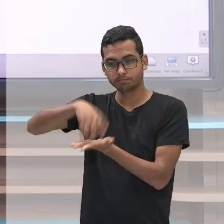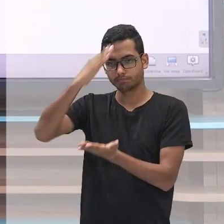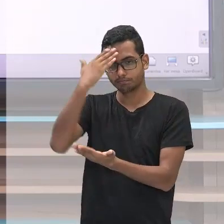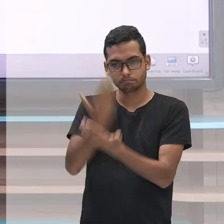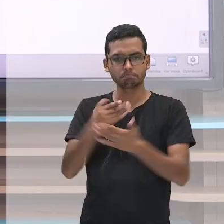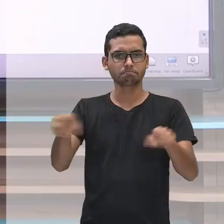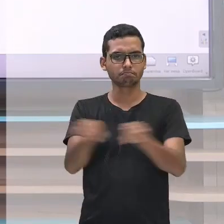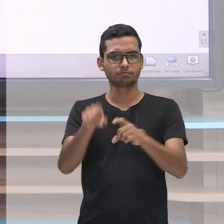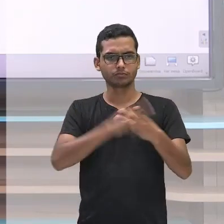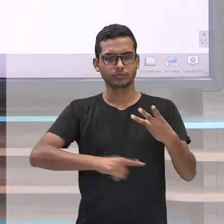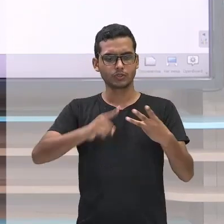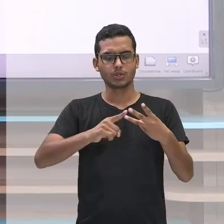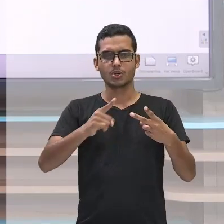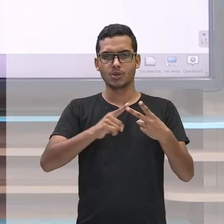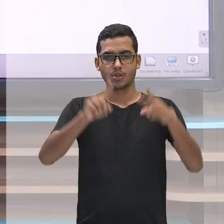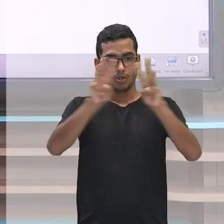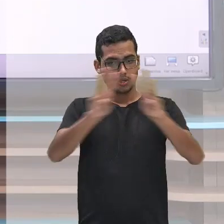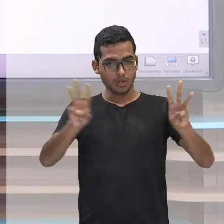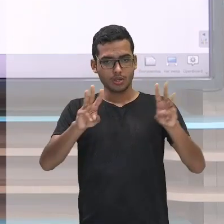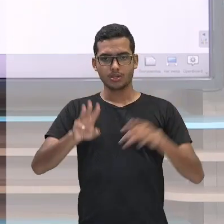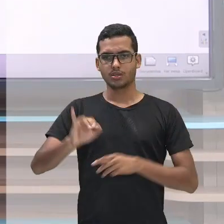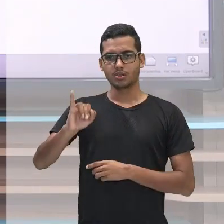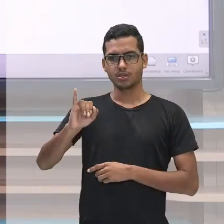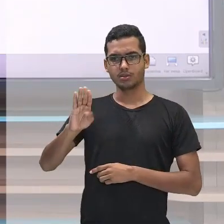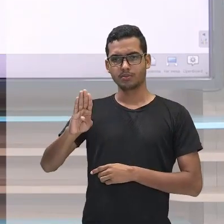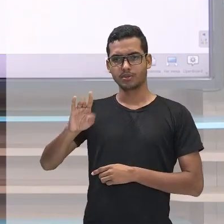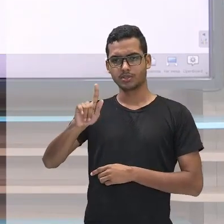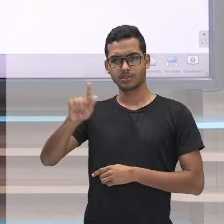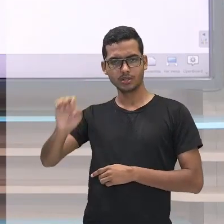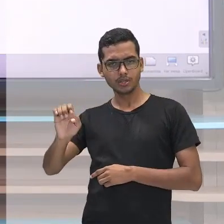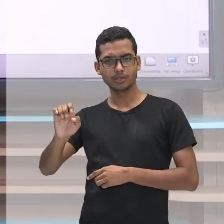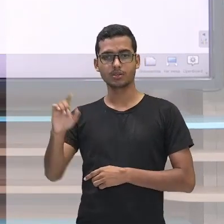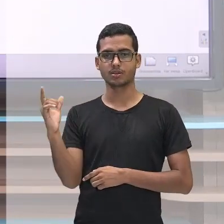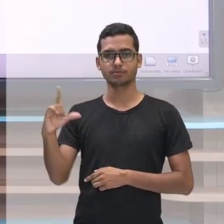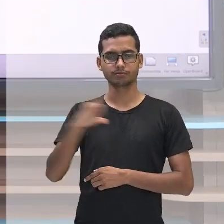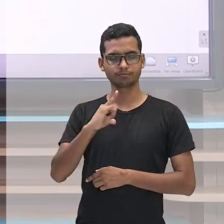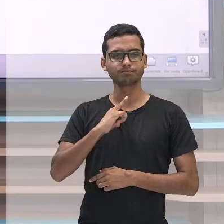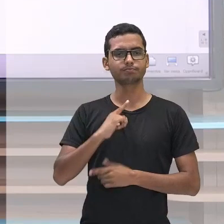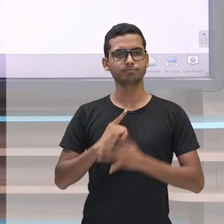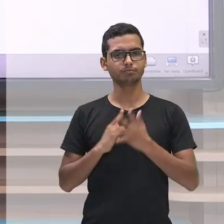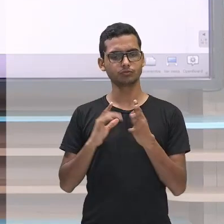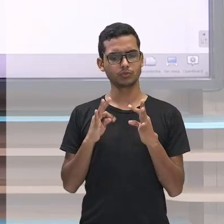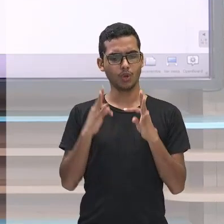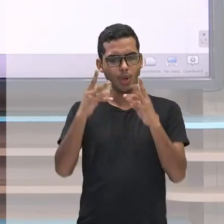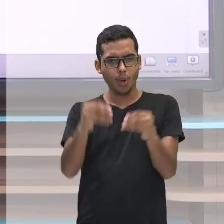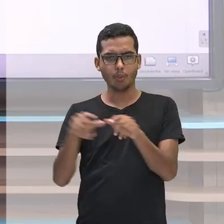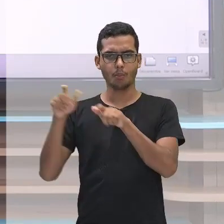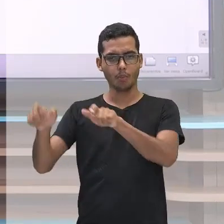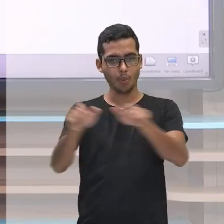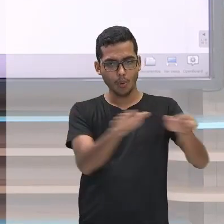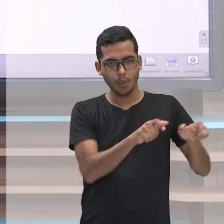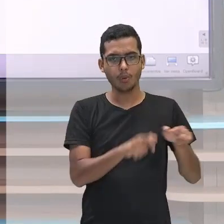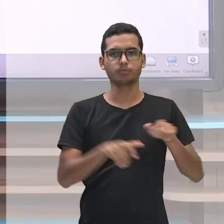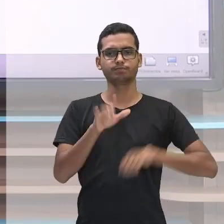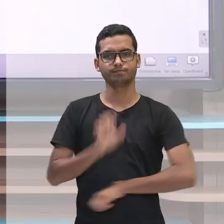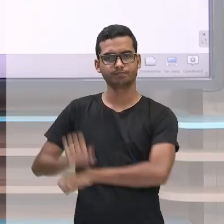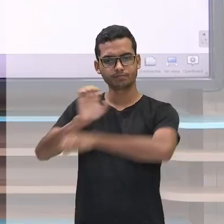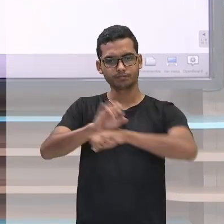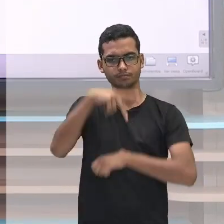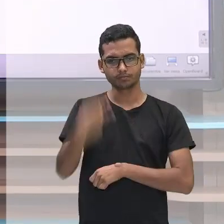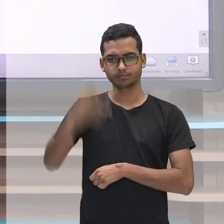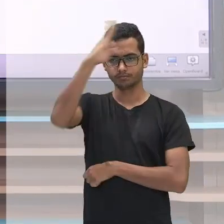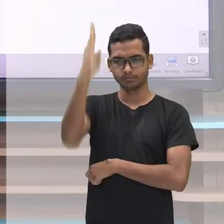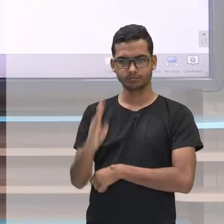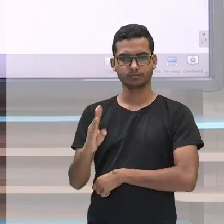também, aqui no caso do território brasileiro, onde a gente tem de todas as cidades, de todos os estados. E